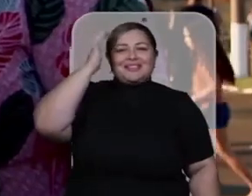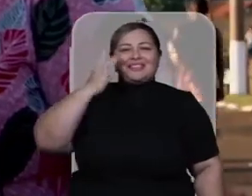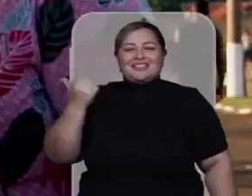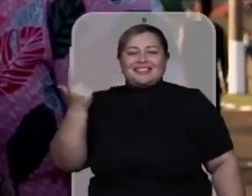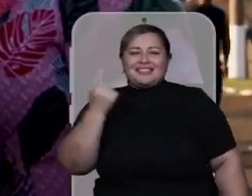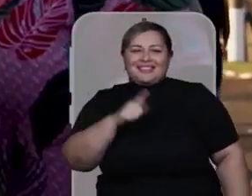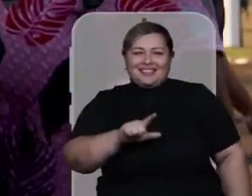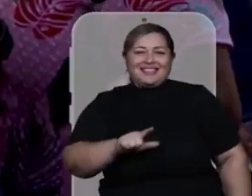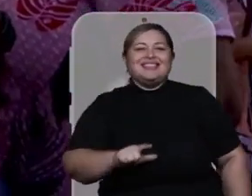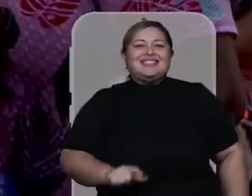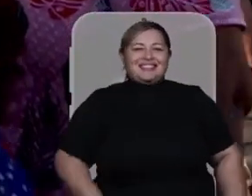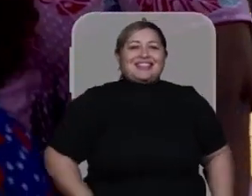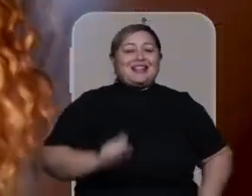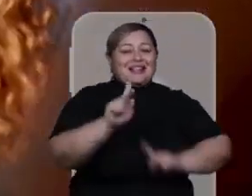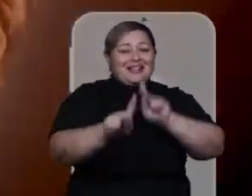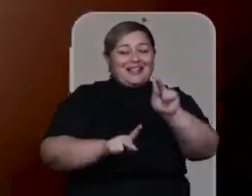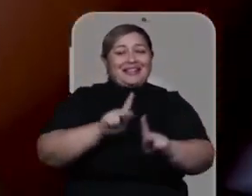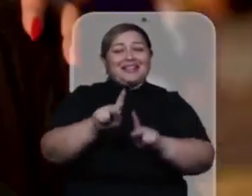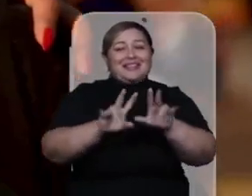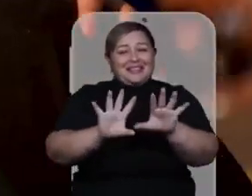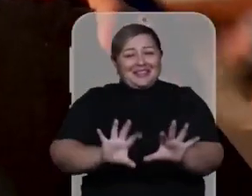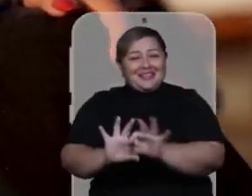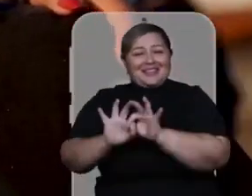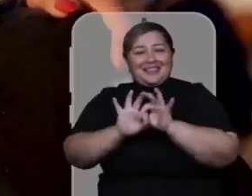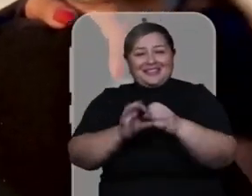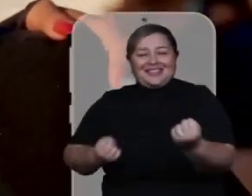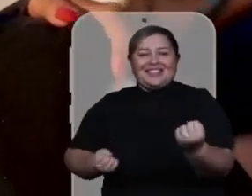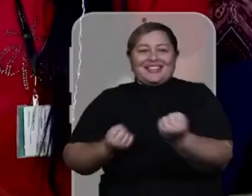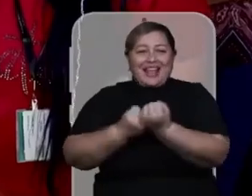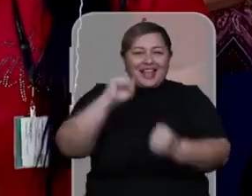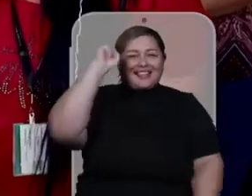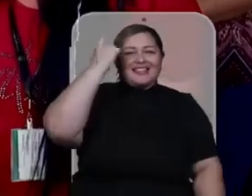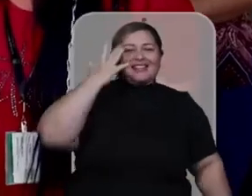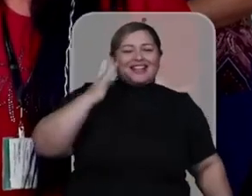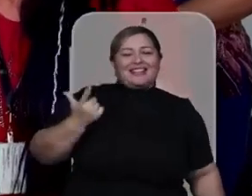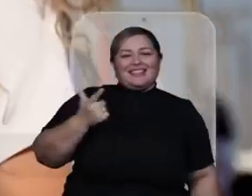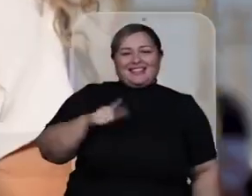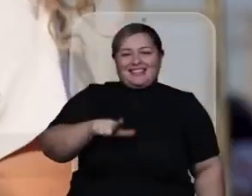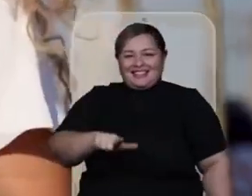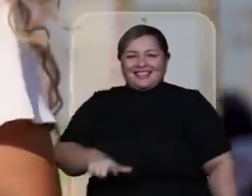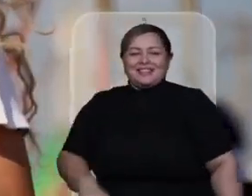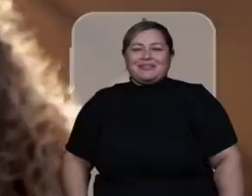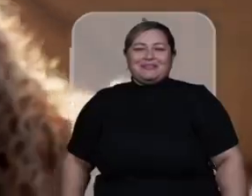é Suelen de novo, tá do lado do povo.